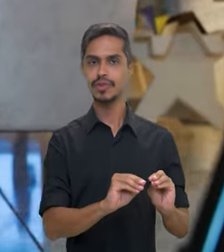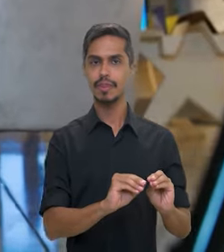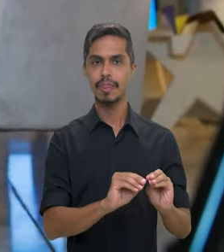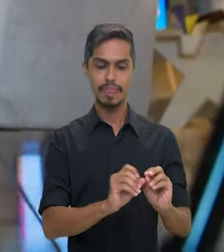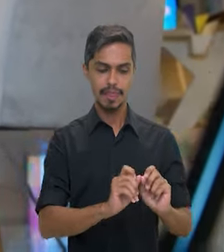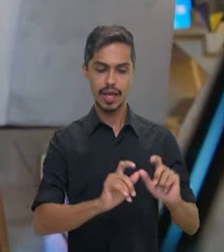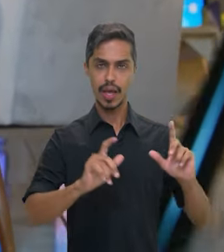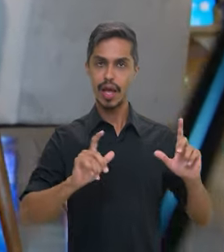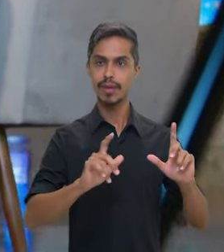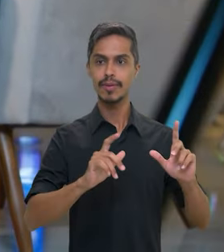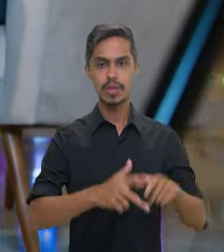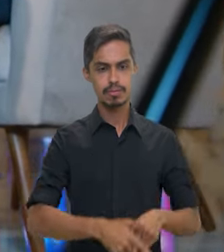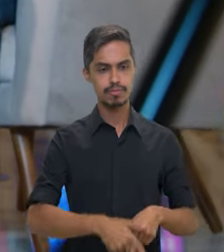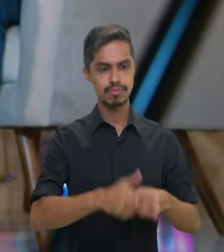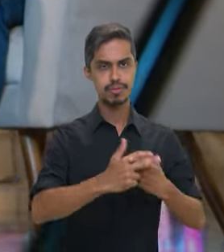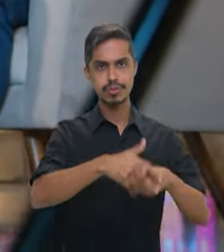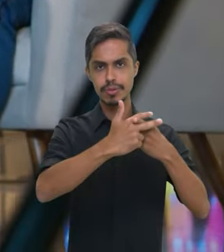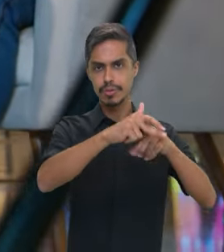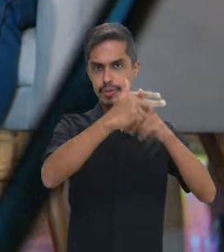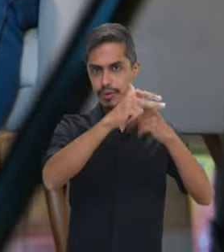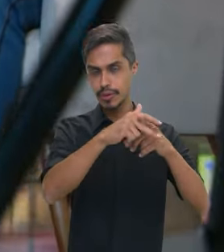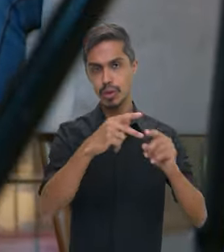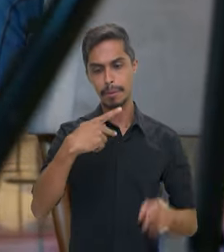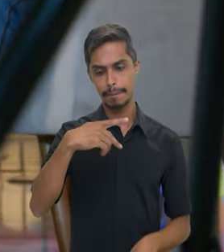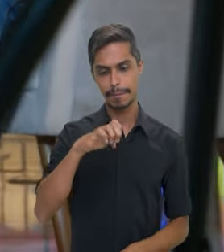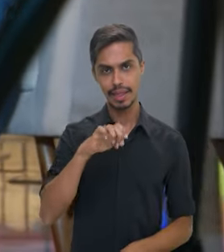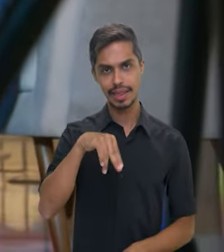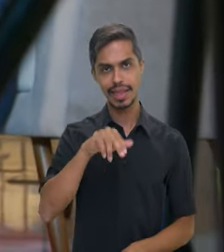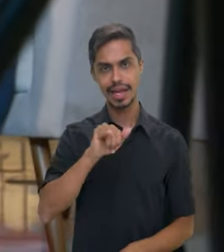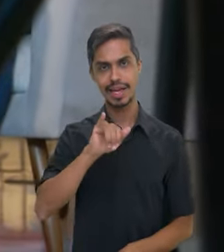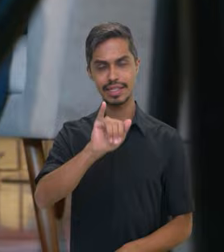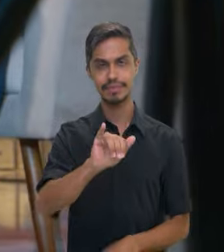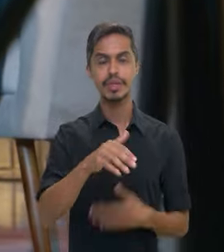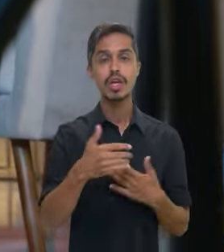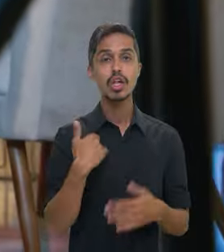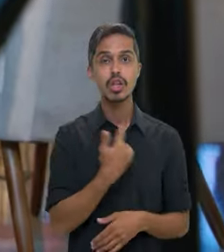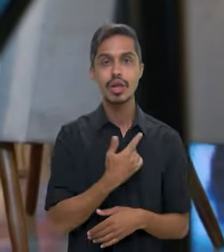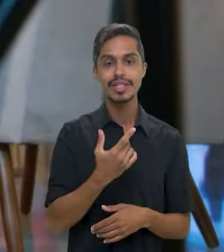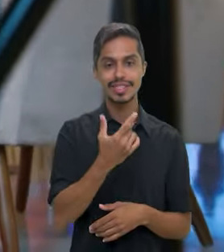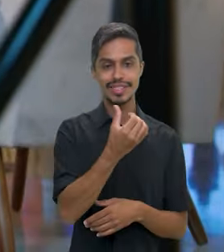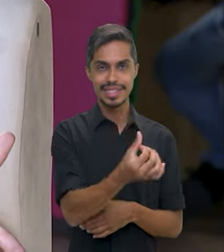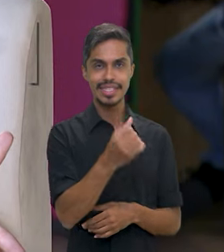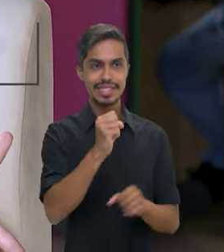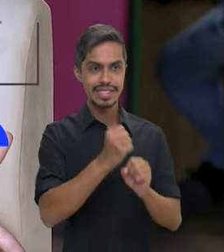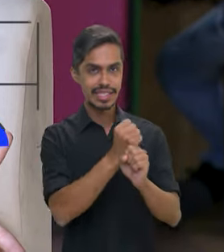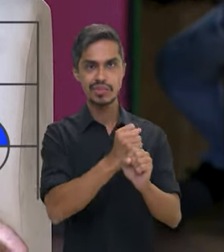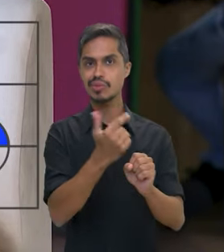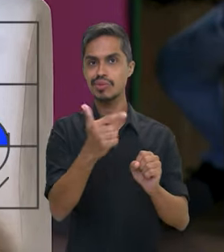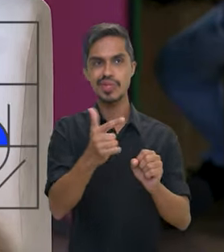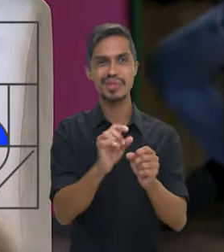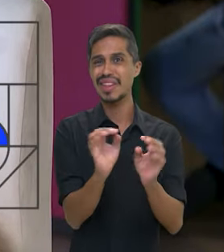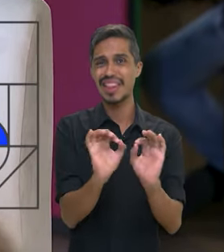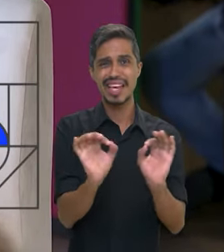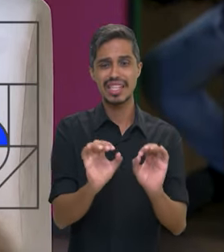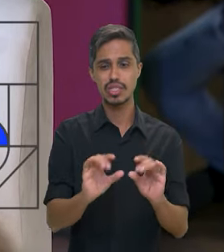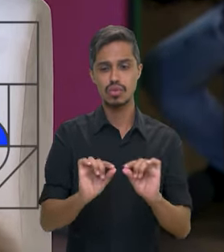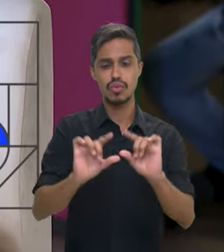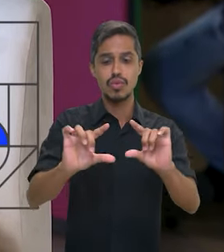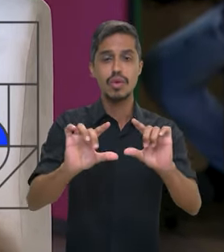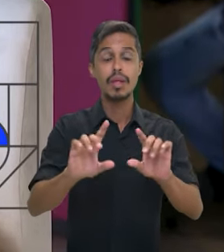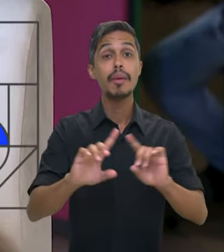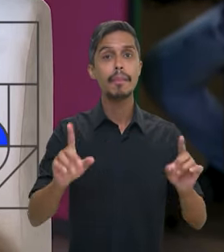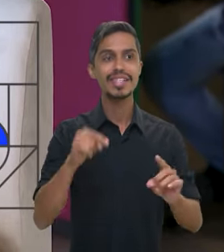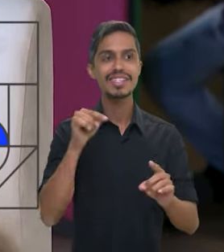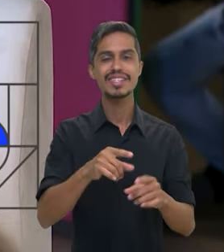do aumento, do reajuste do PNAE. Olha, nós passamos seis anos sem o aumento, de fato. Esse